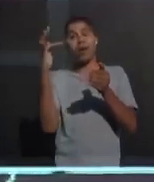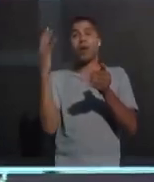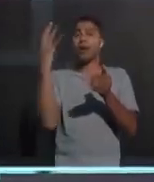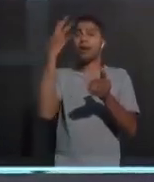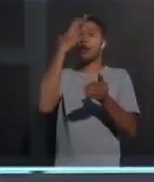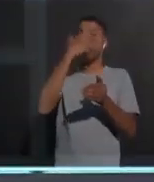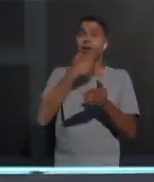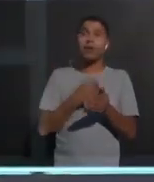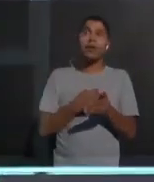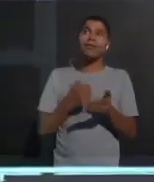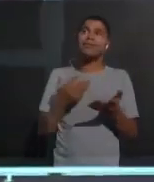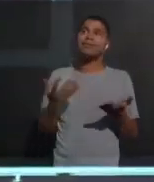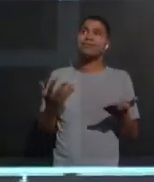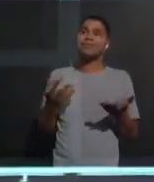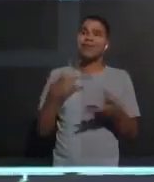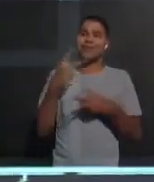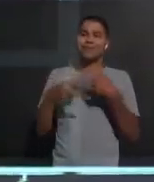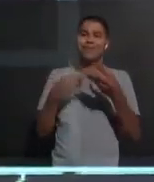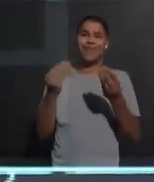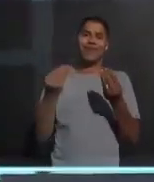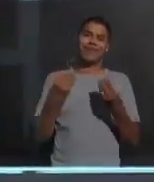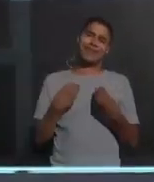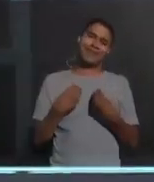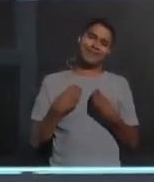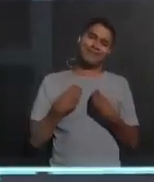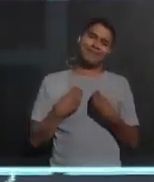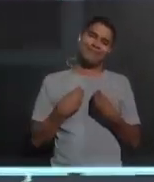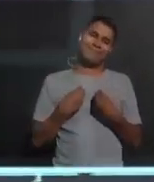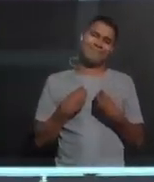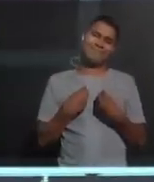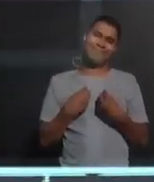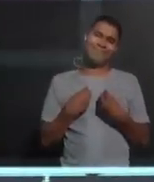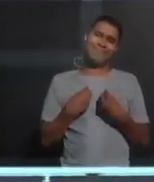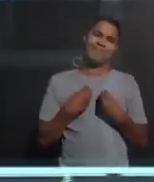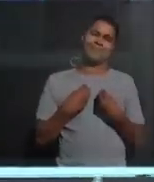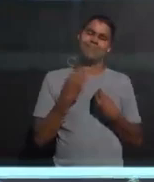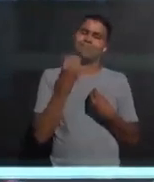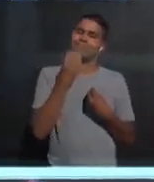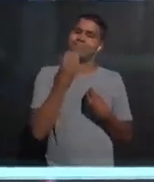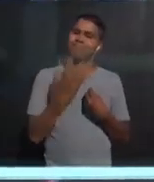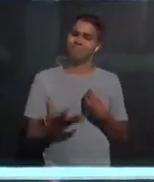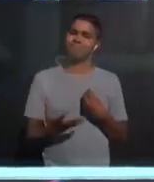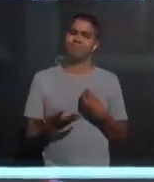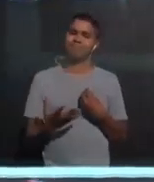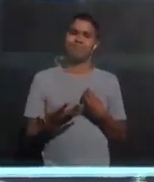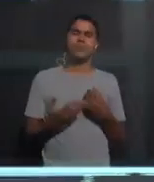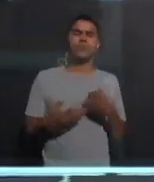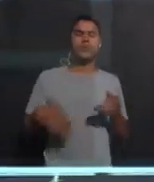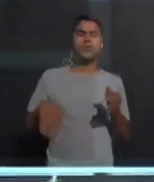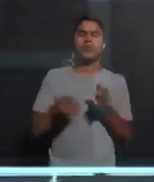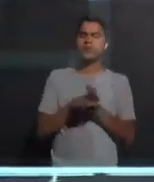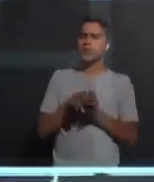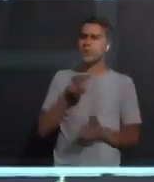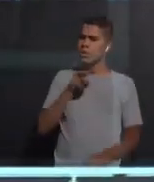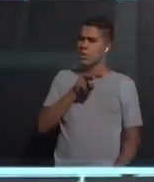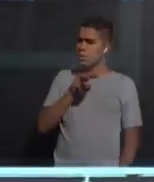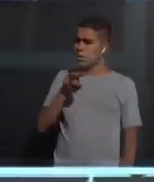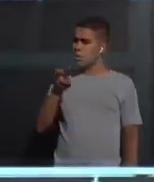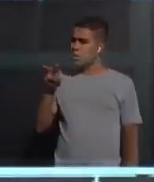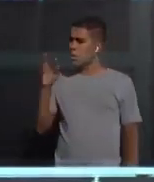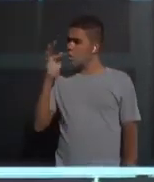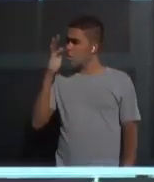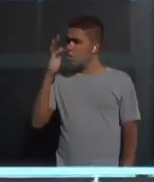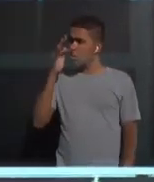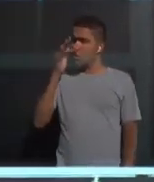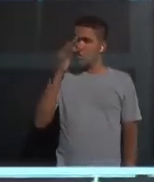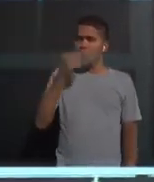de deus ganha presente é pode mais e quando eu cheguei que eu vi aquelas flores eu fiquei